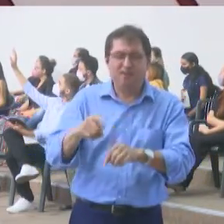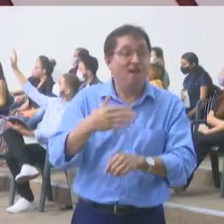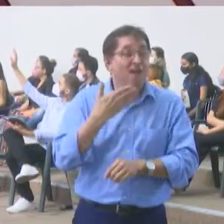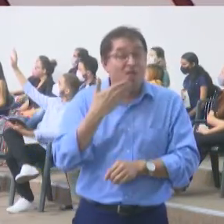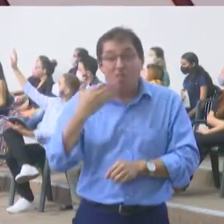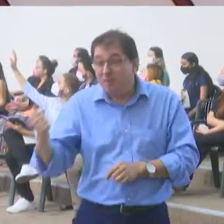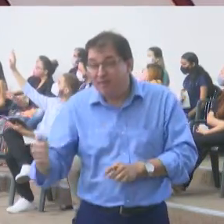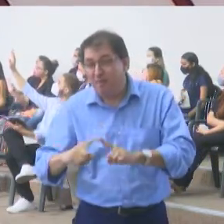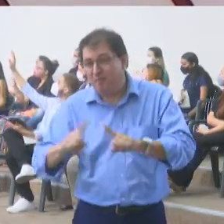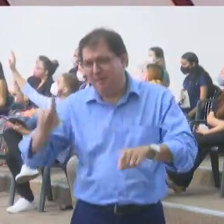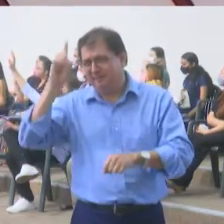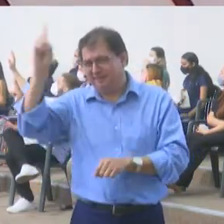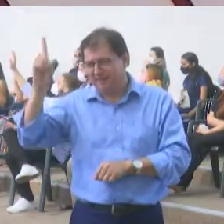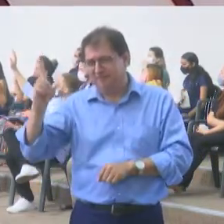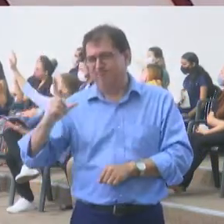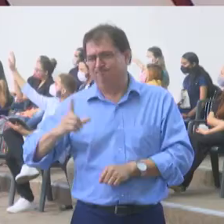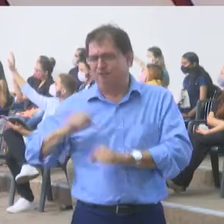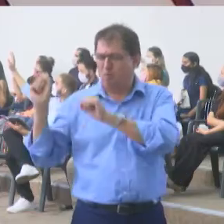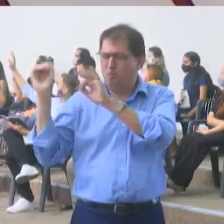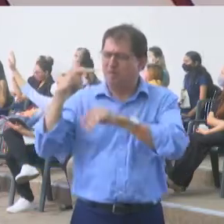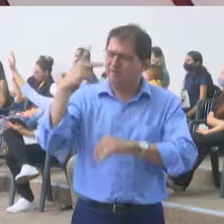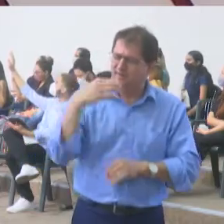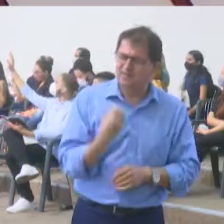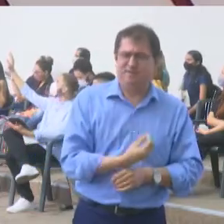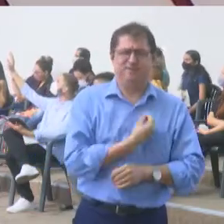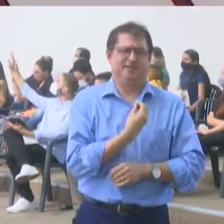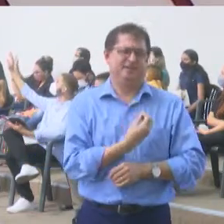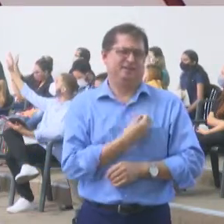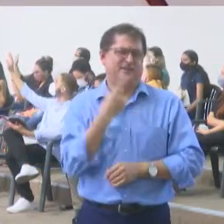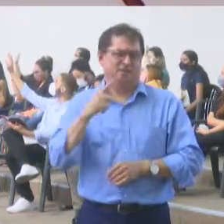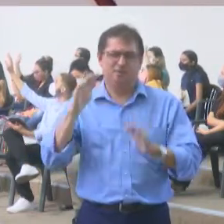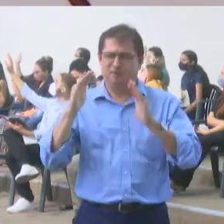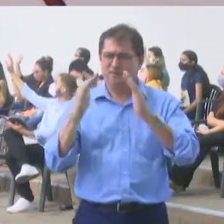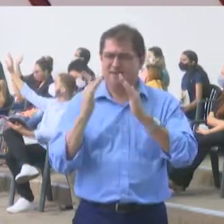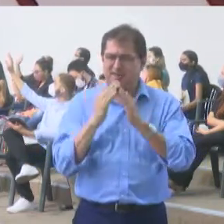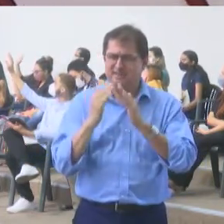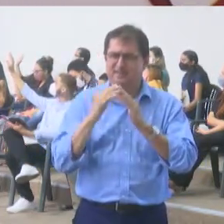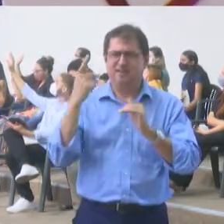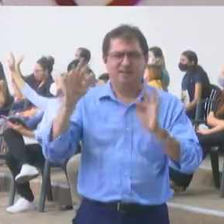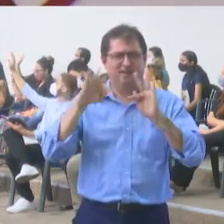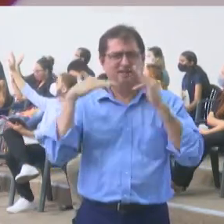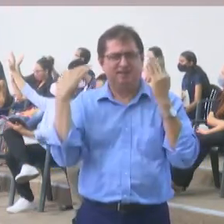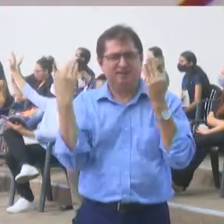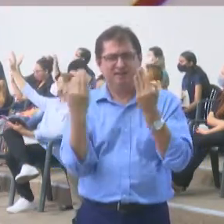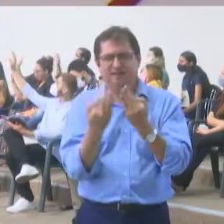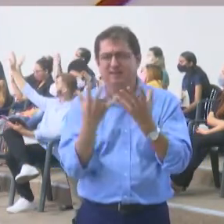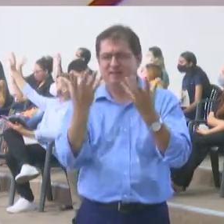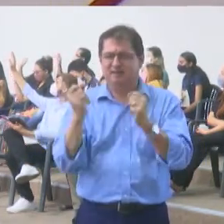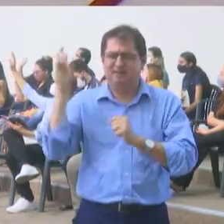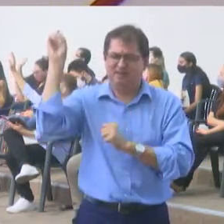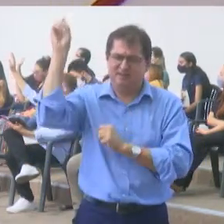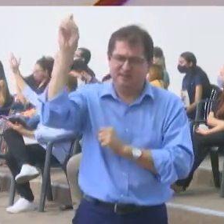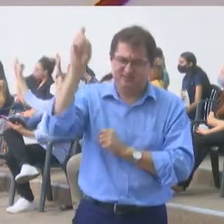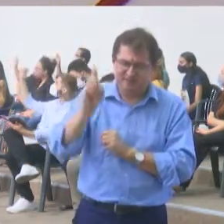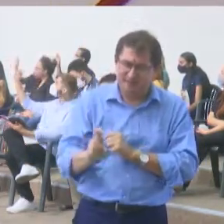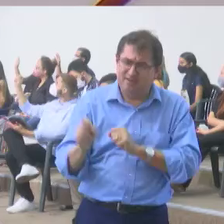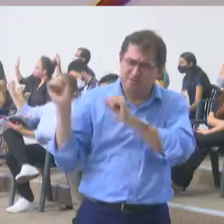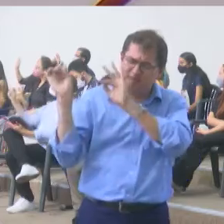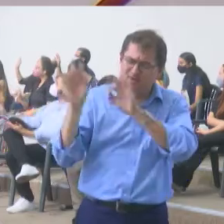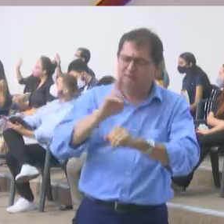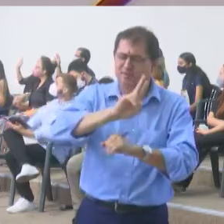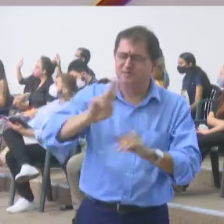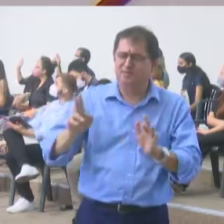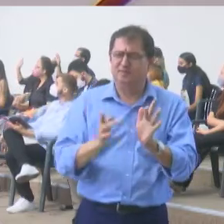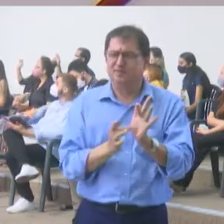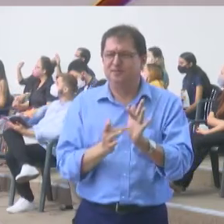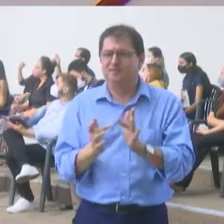aqui nessa manhã, e Deus tem uma bênção para derramar sobre a sua vida e sobre a sua casa. Seja próspero em nome de Jesus, seja fecundo